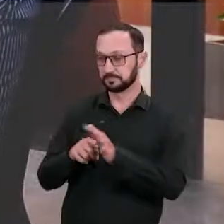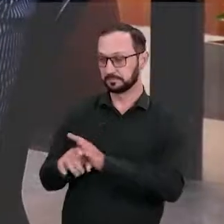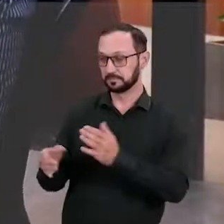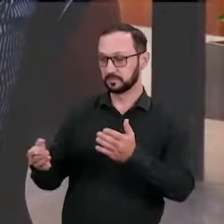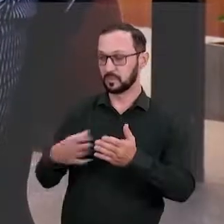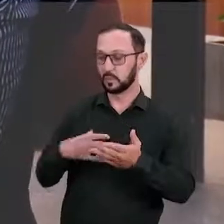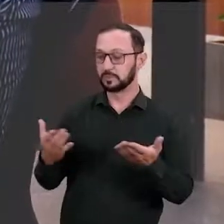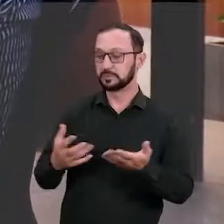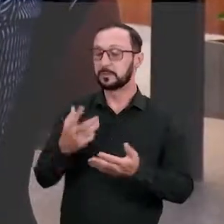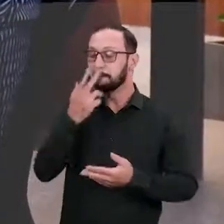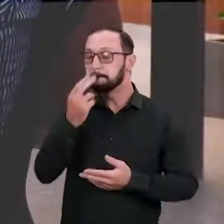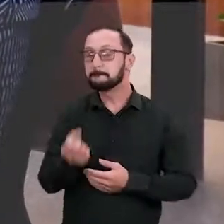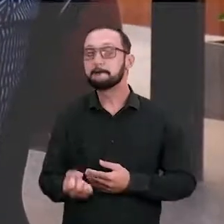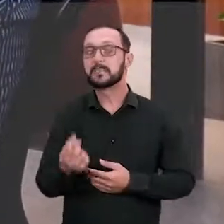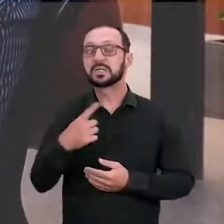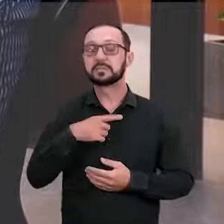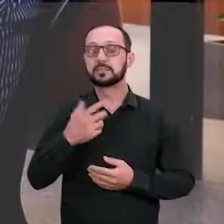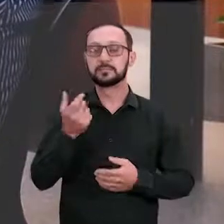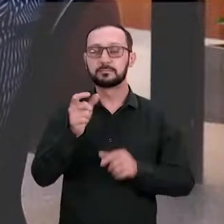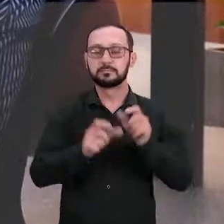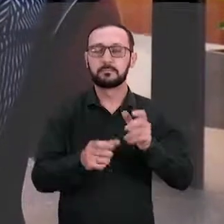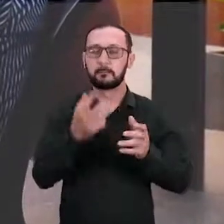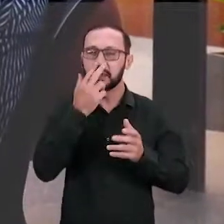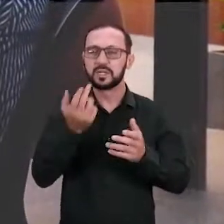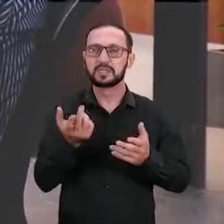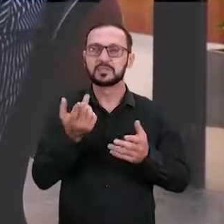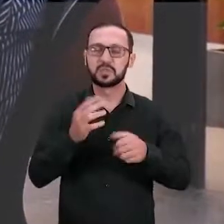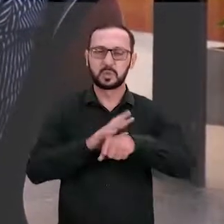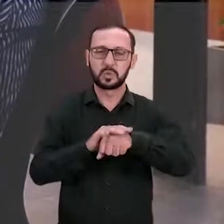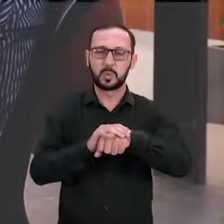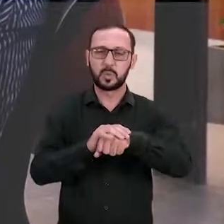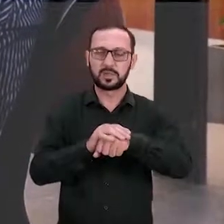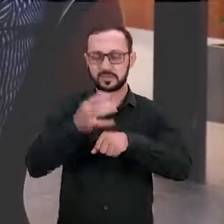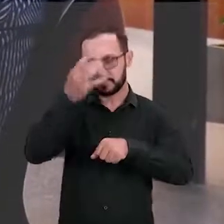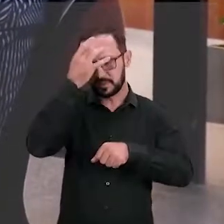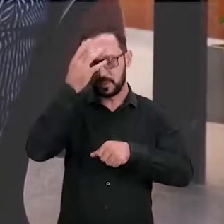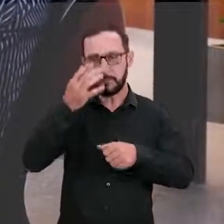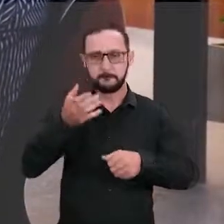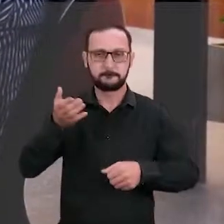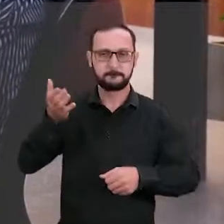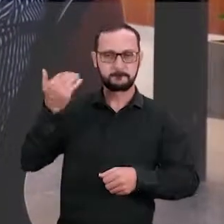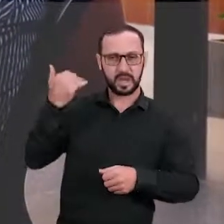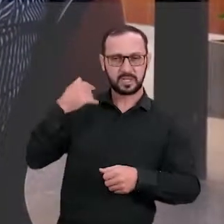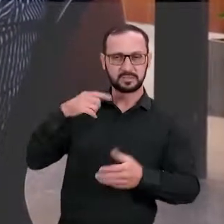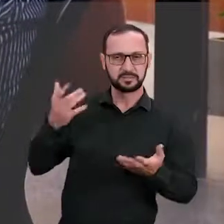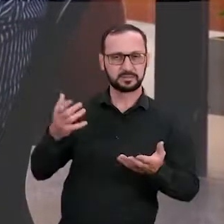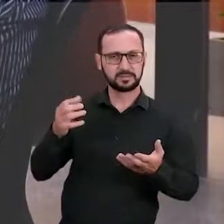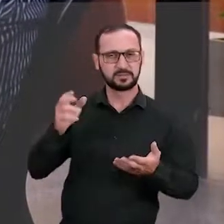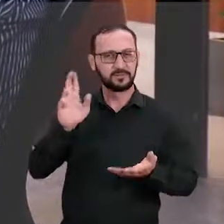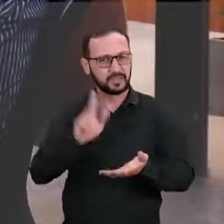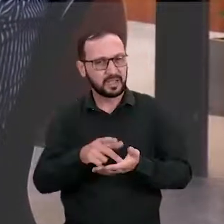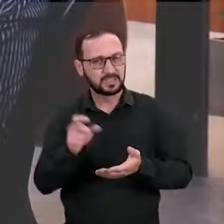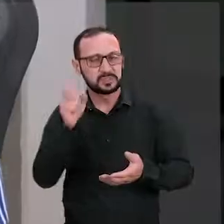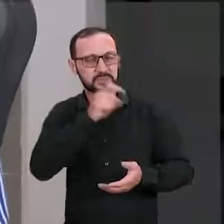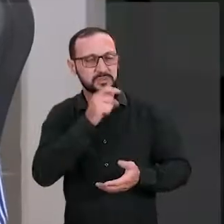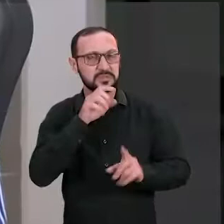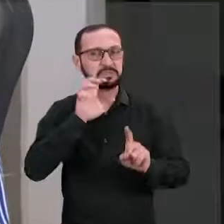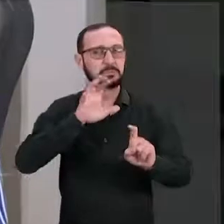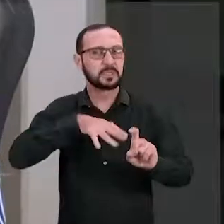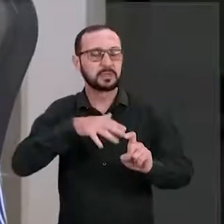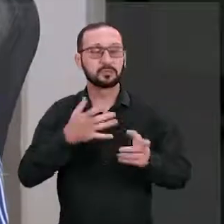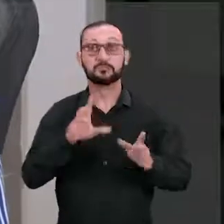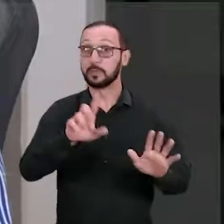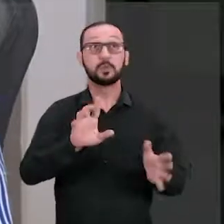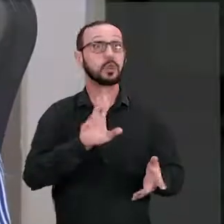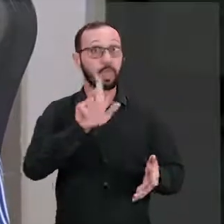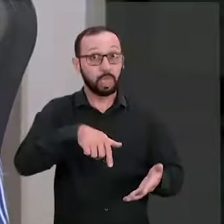Doutor, nos dias de hoje, aparentemente, temos mais doenças mentais do que no passado. É uma verdade ou é um mito? Isso